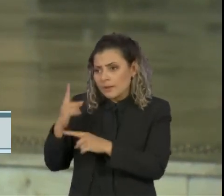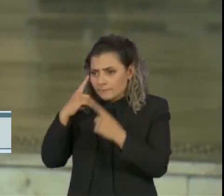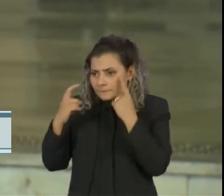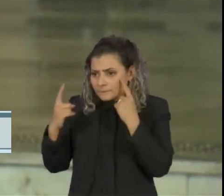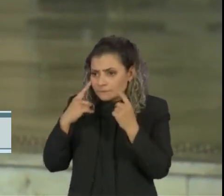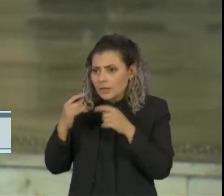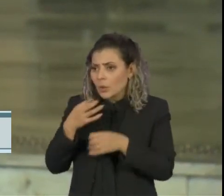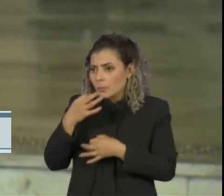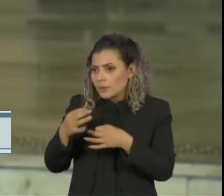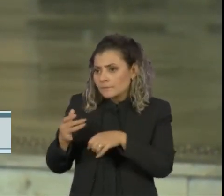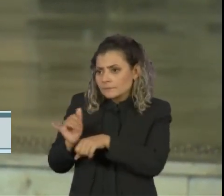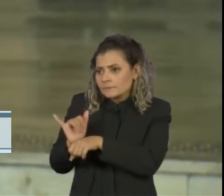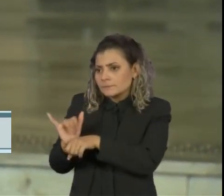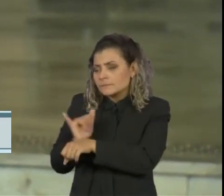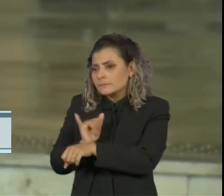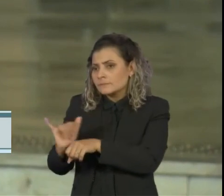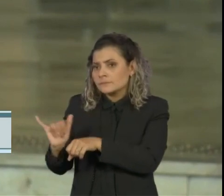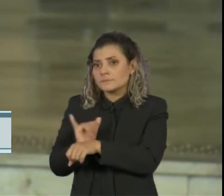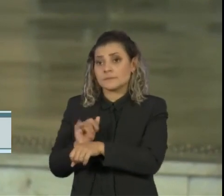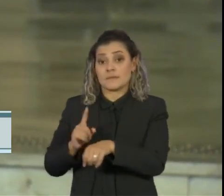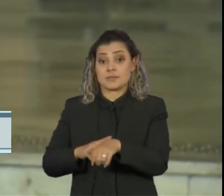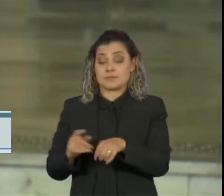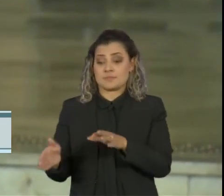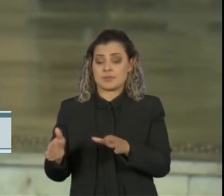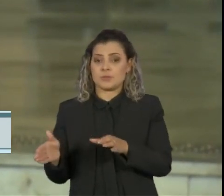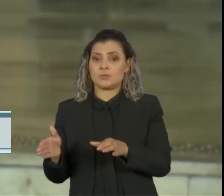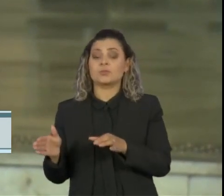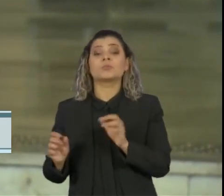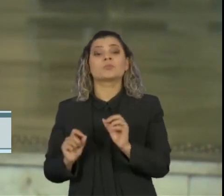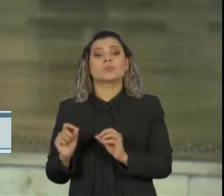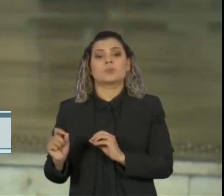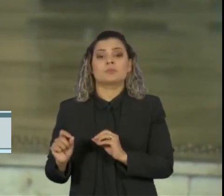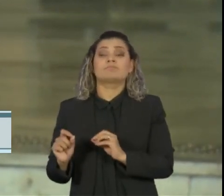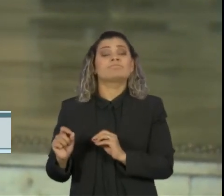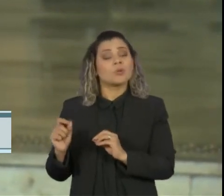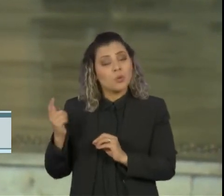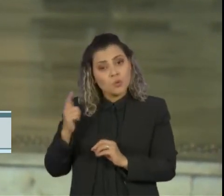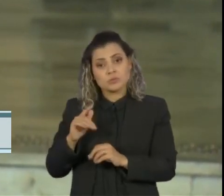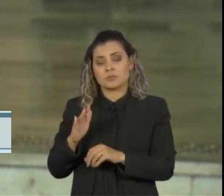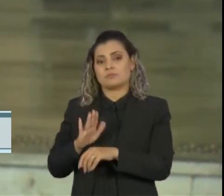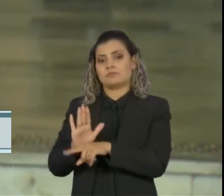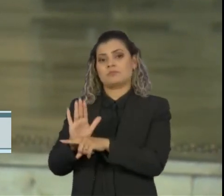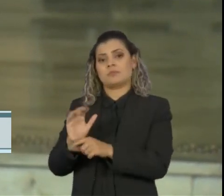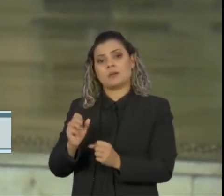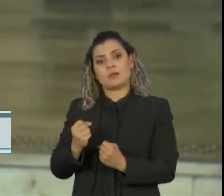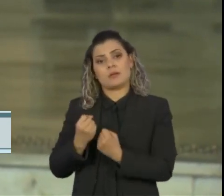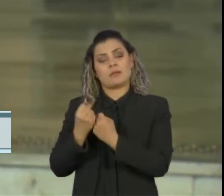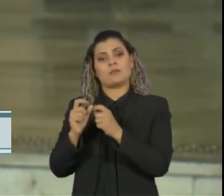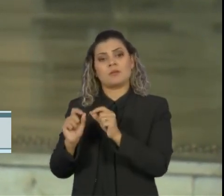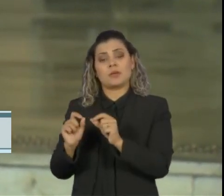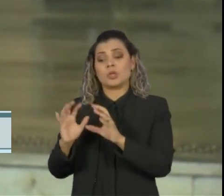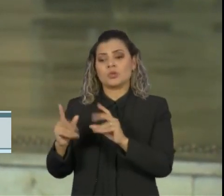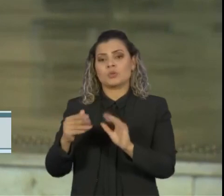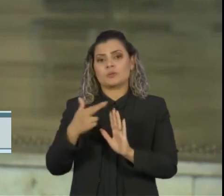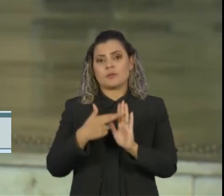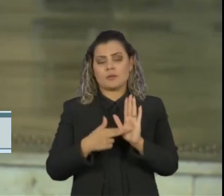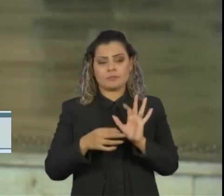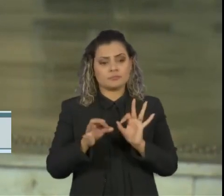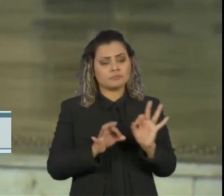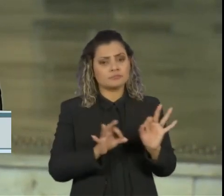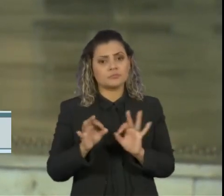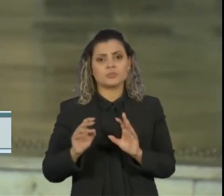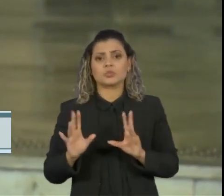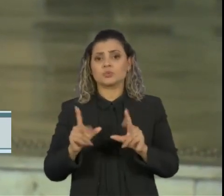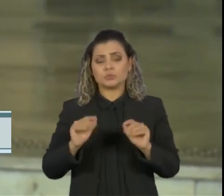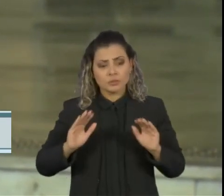e com sugestões nessa fase de resposta, justamente garantindo que todas as medidas sejam na